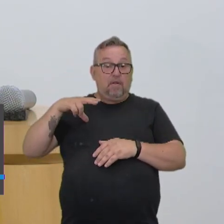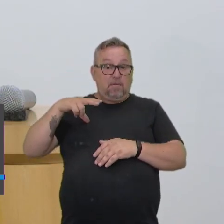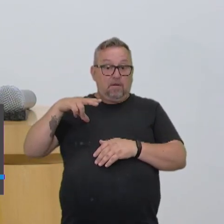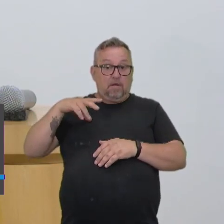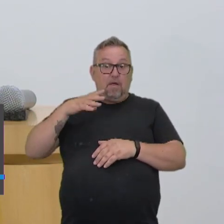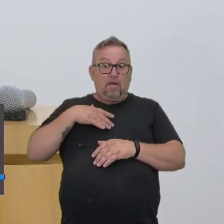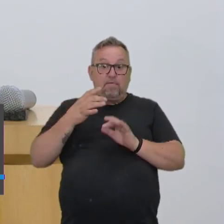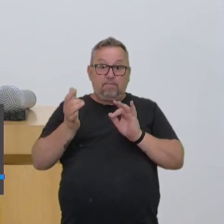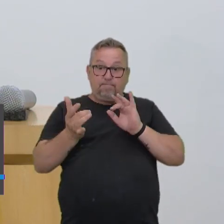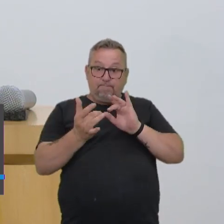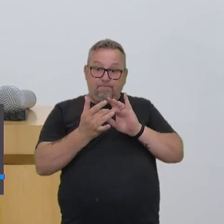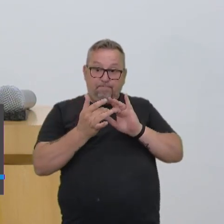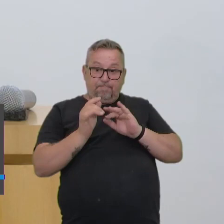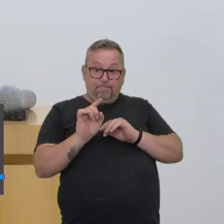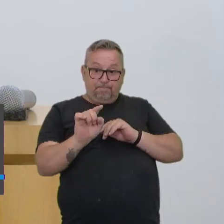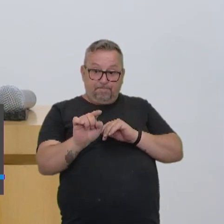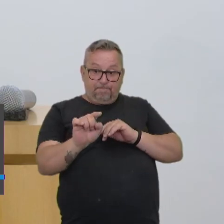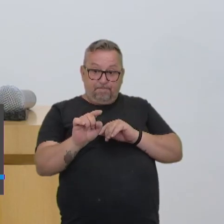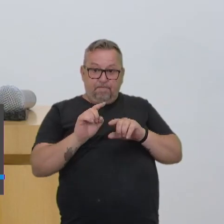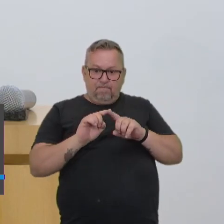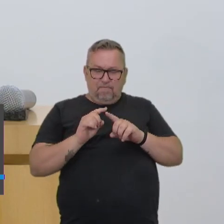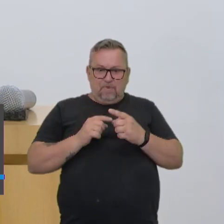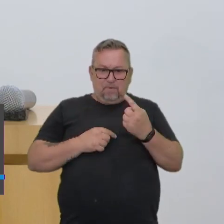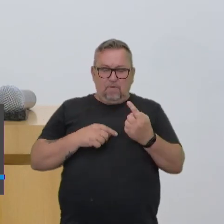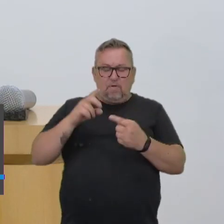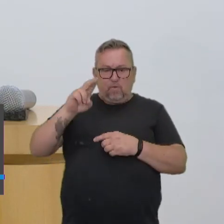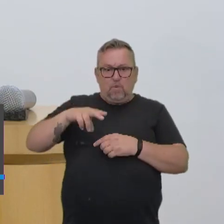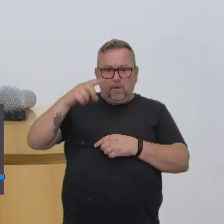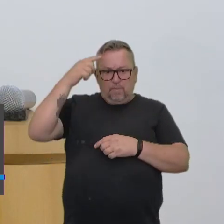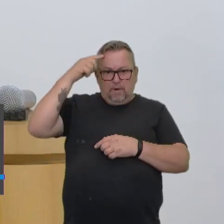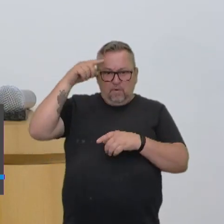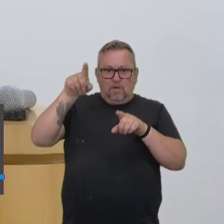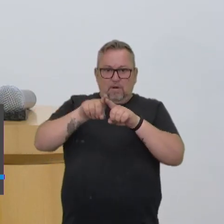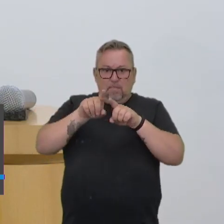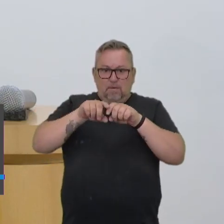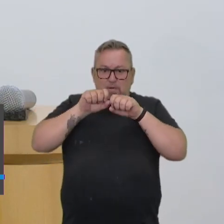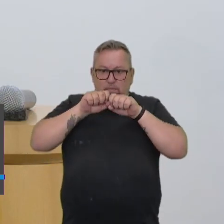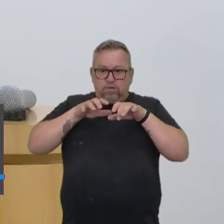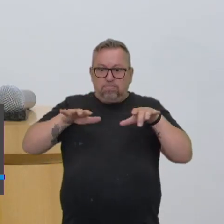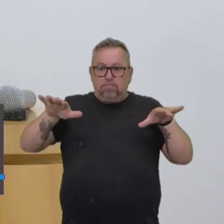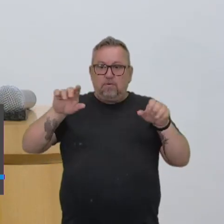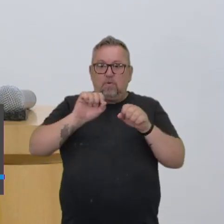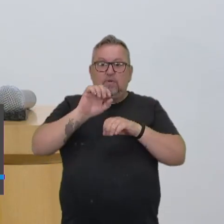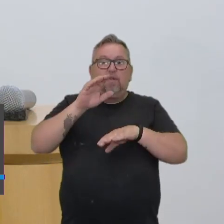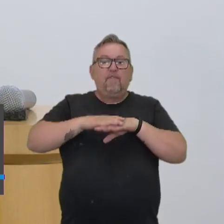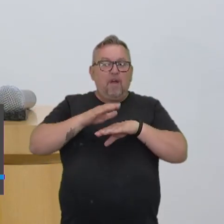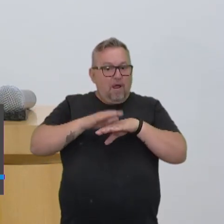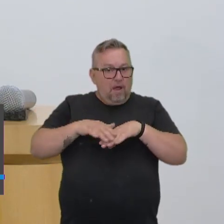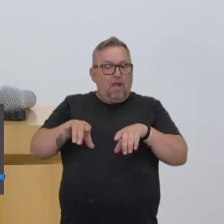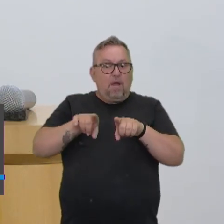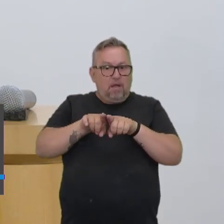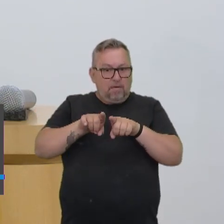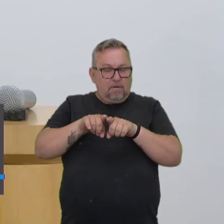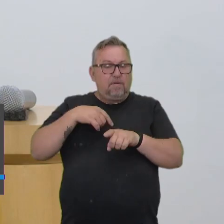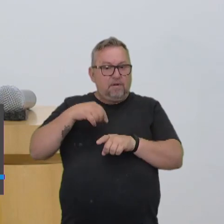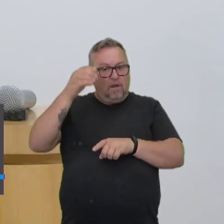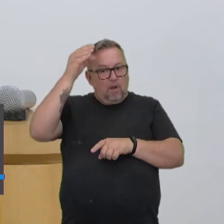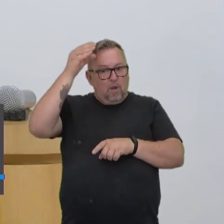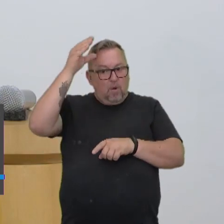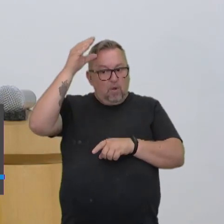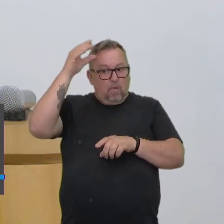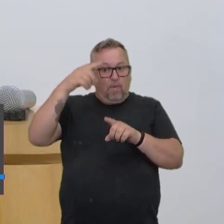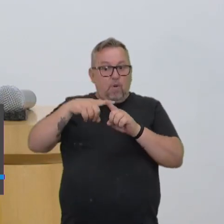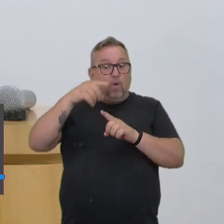com você. Mas será que a gente nunca pensou que isso também se estende a tudo que a gente produz, ainda que seja conhecimento? Porque